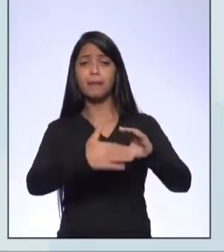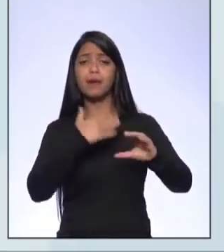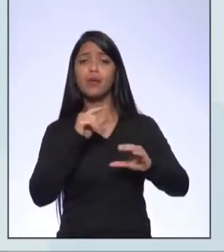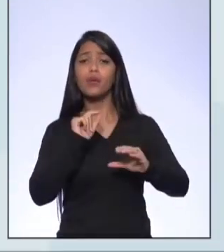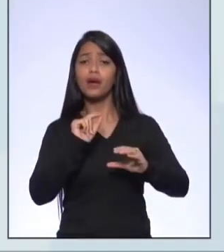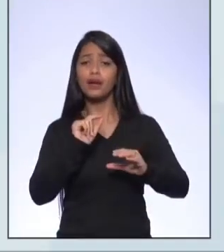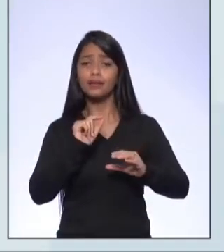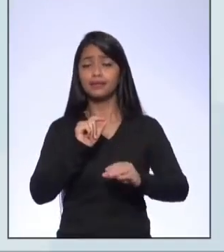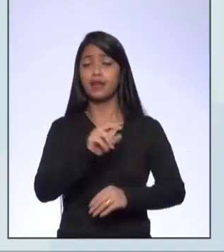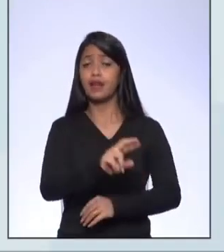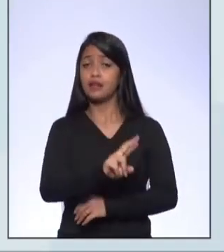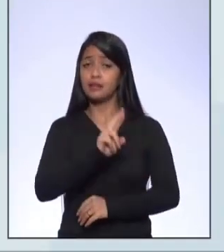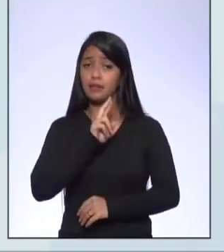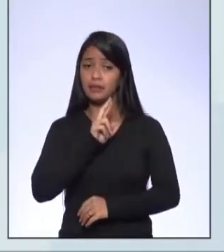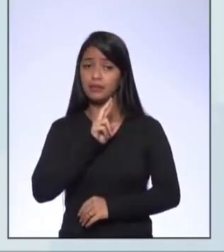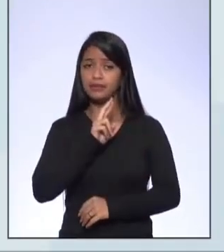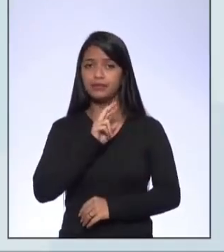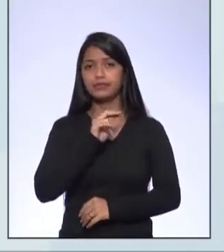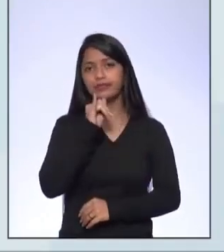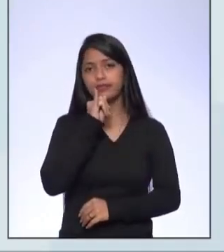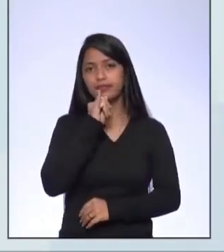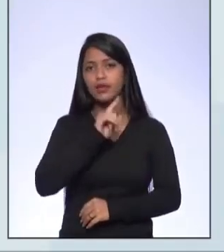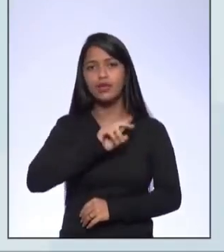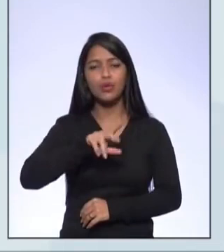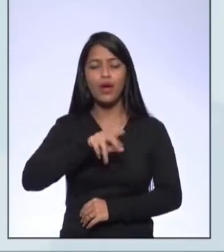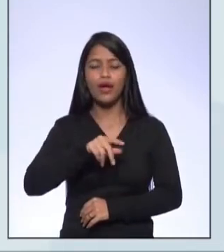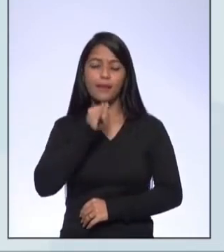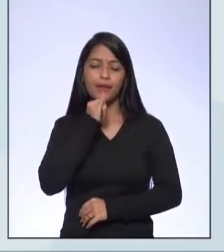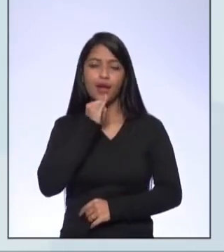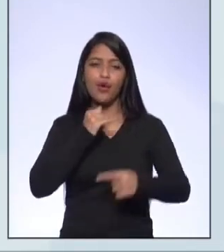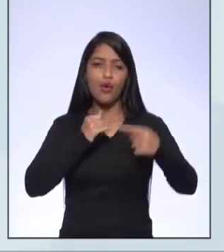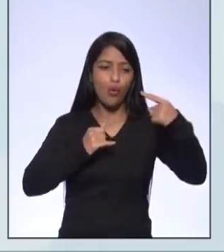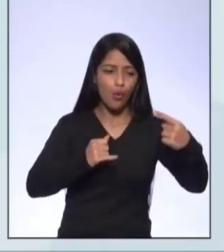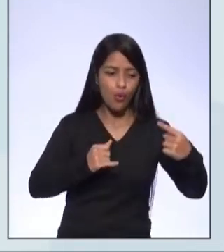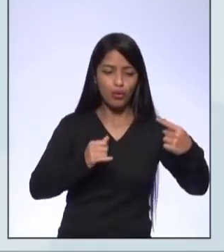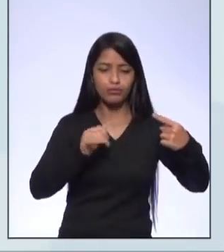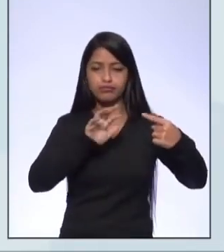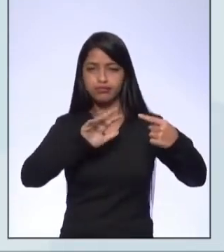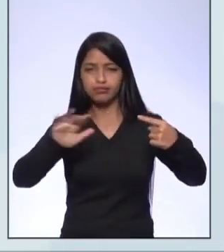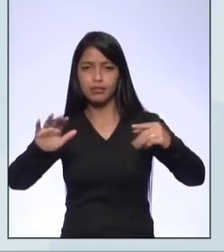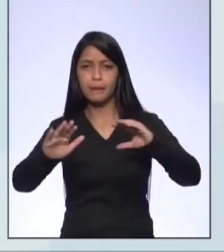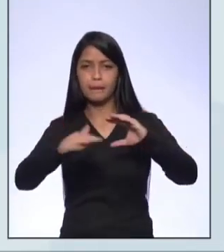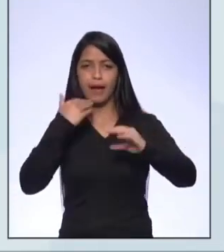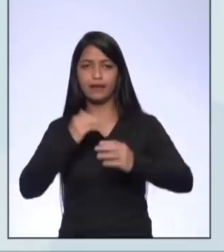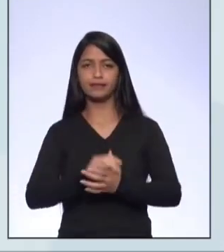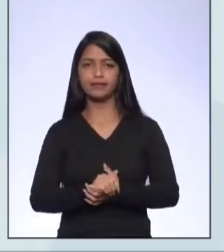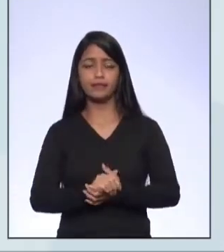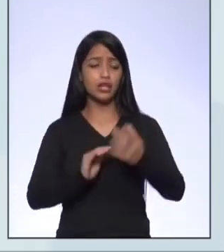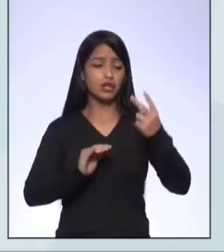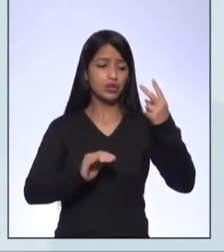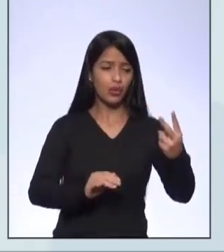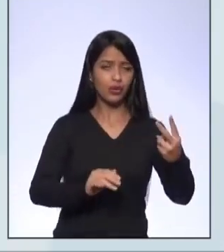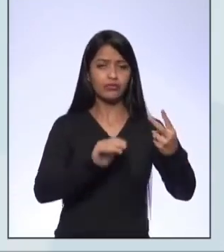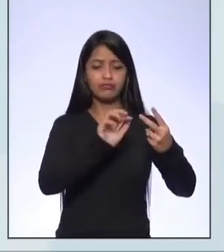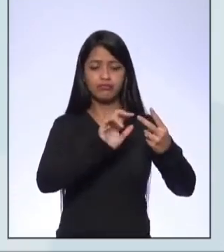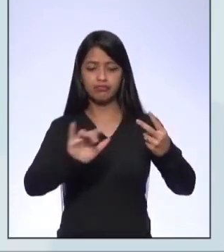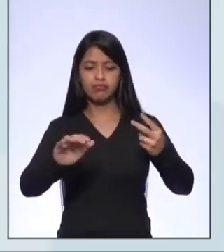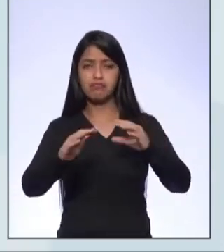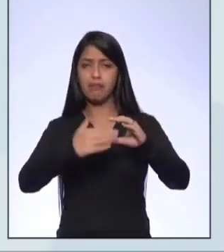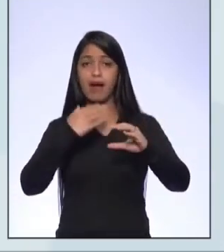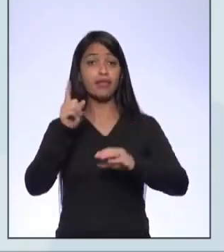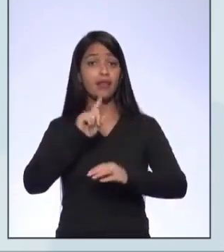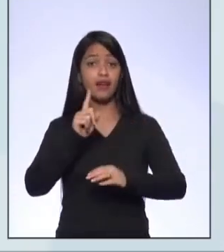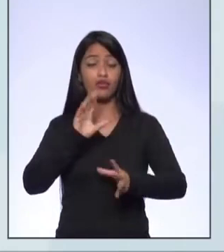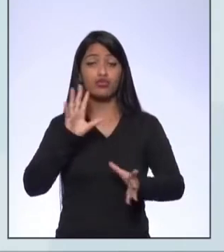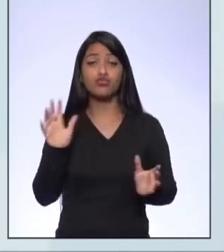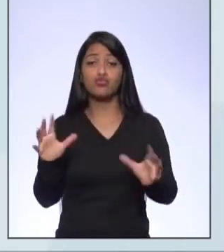mas não coloca assim, e o que é e dá Enter, e envia. Manda todas de uma vez, escreva todas as palavras de uma vez, o